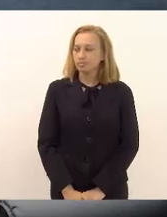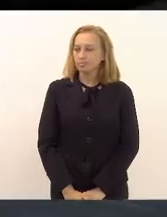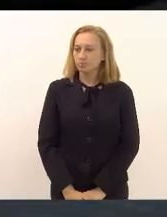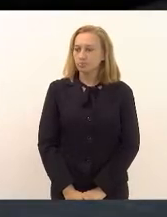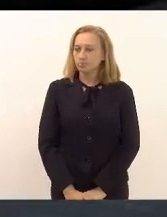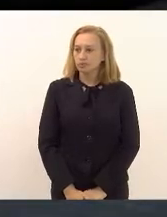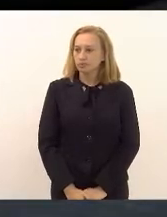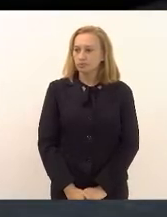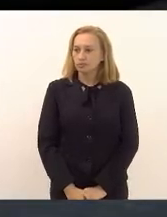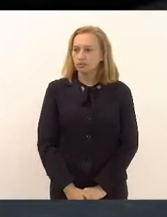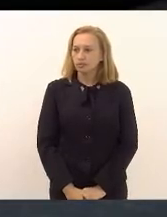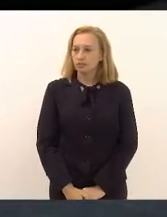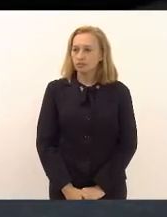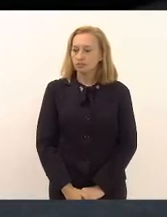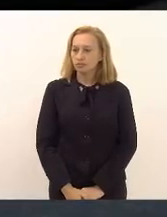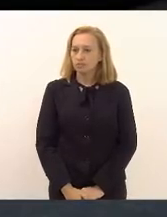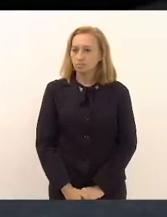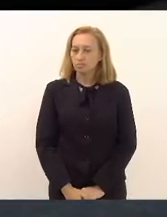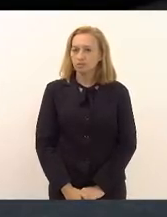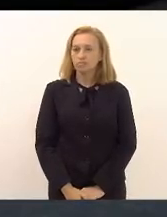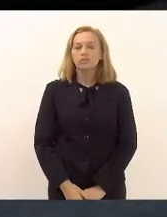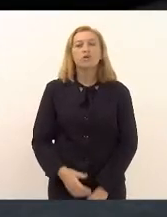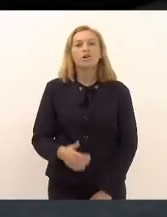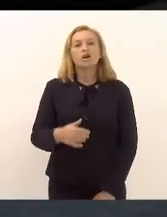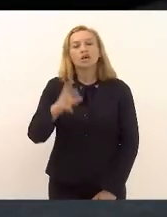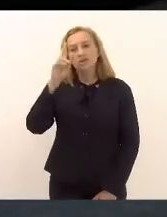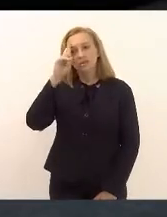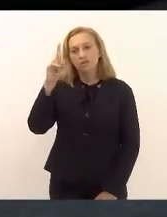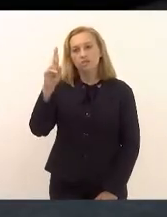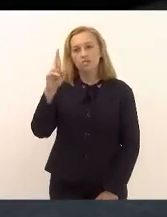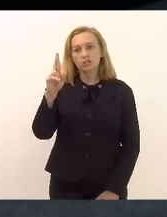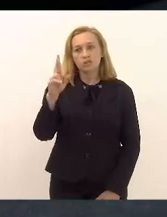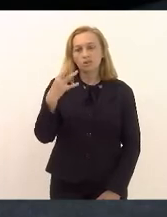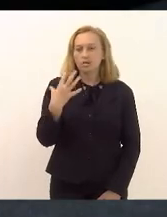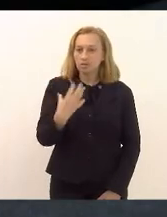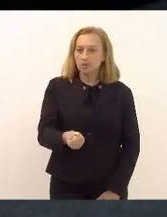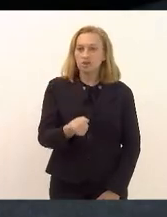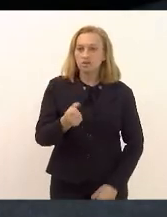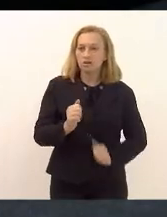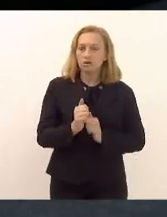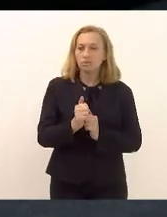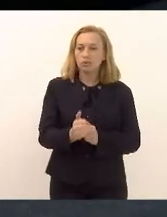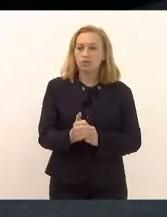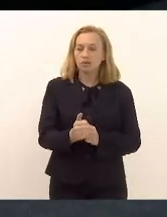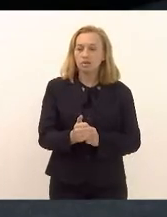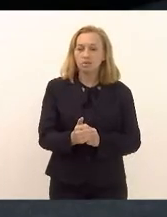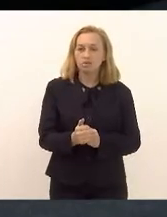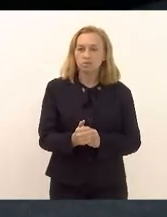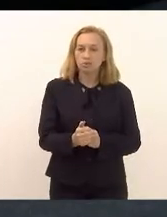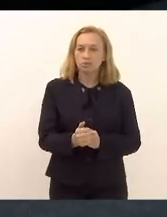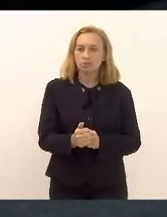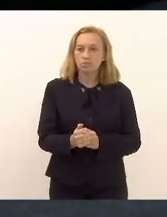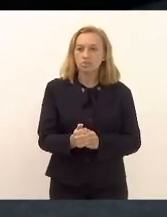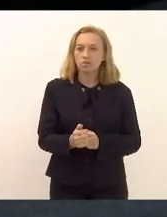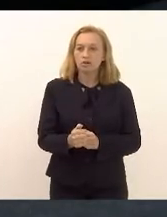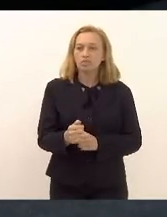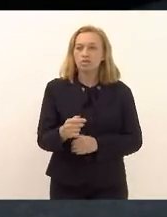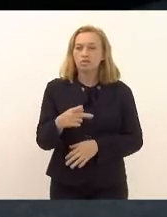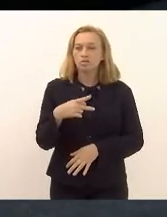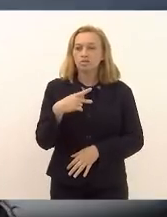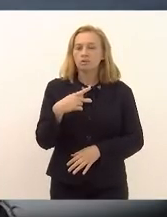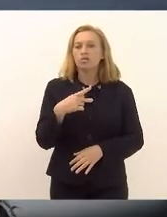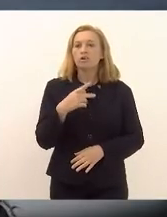Senhor presidente, no mérito, favorável, acompanhando o bem lançado parecer da